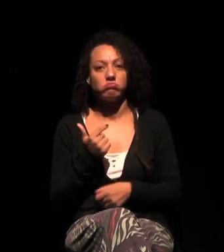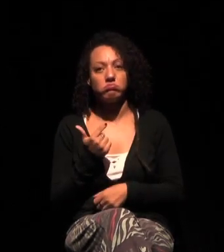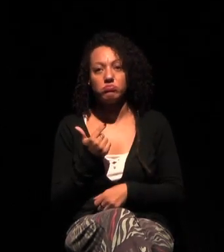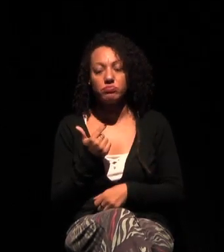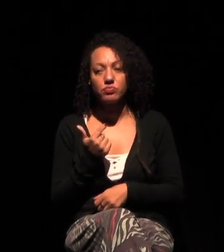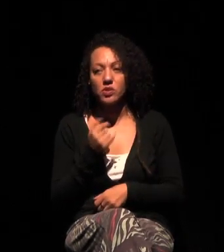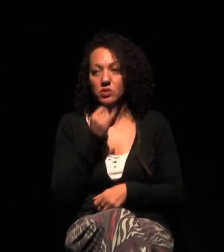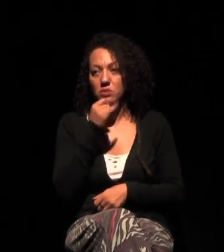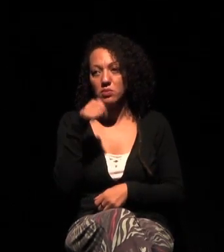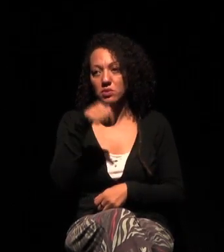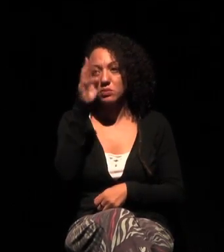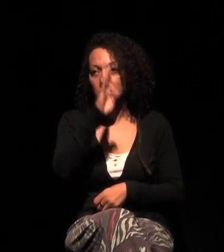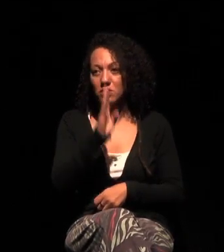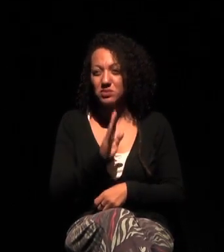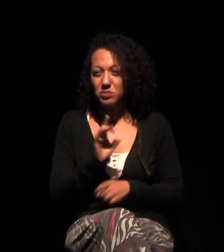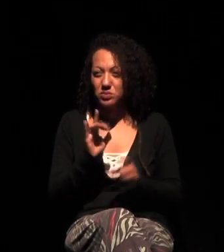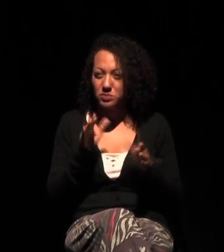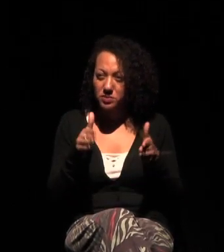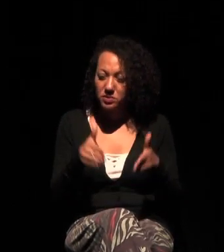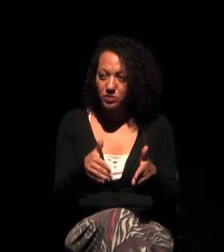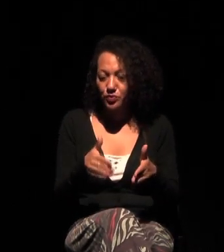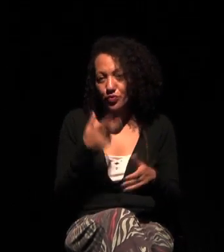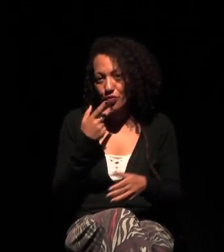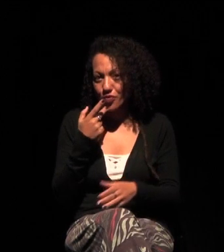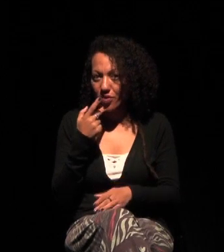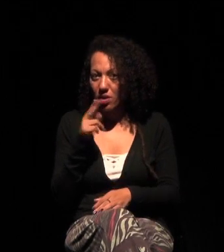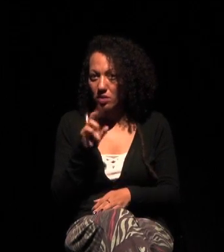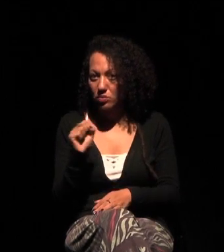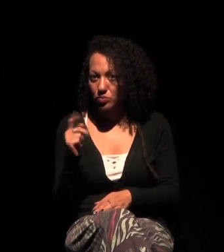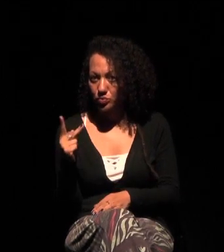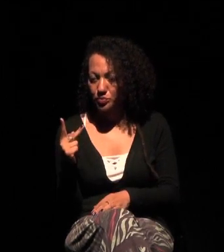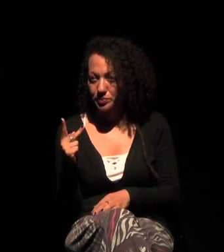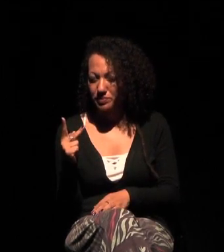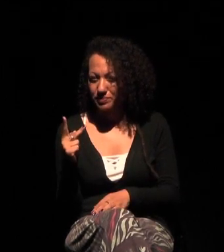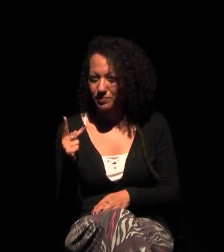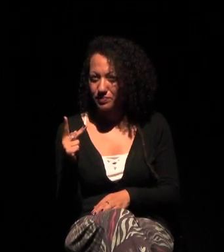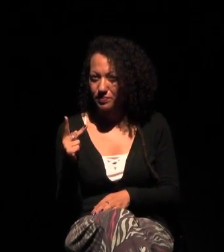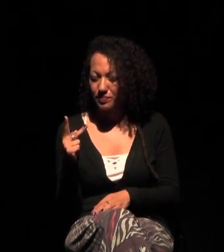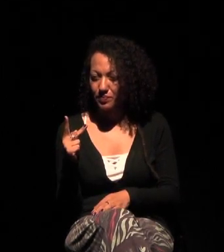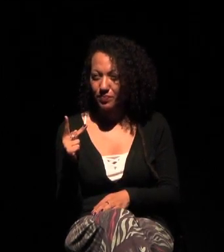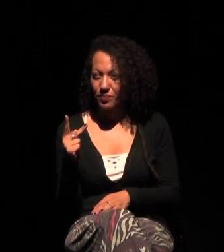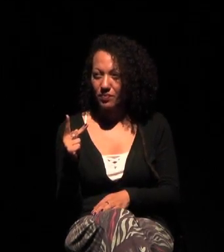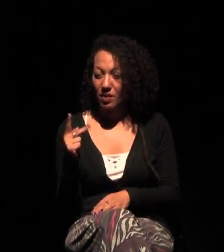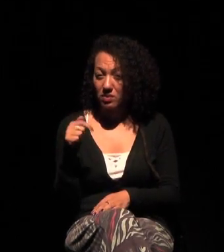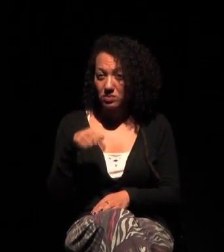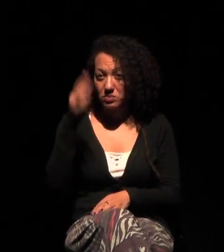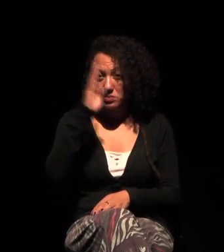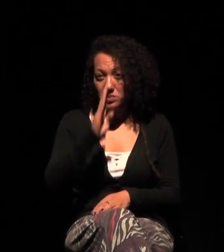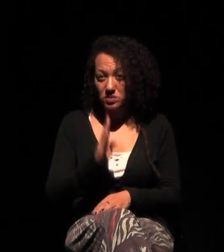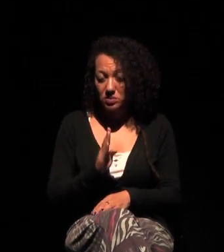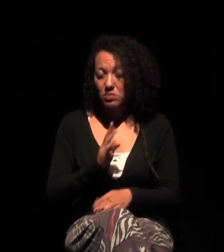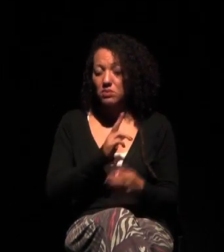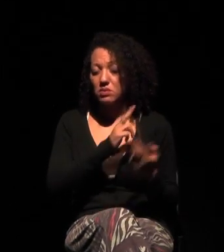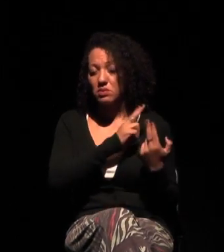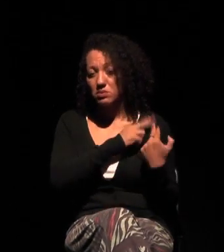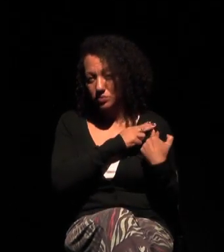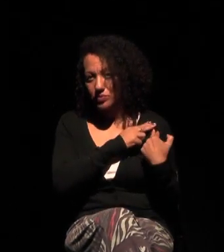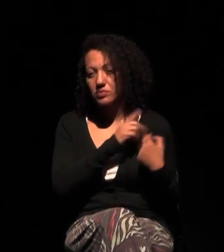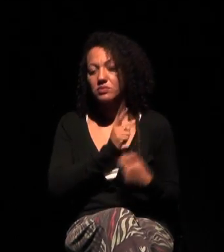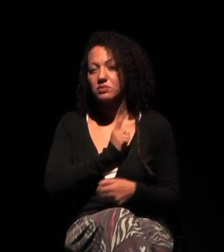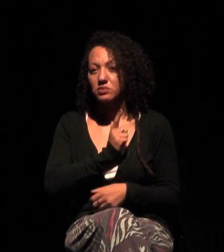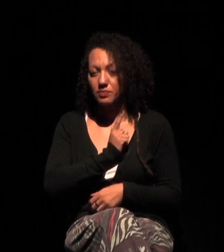caso brasileiro especificamente aí vou falar no caso da usp especificamente não é nós temos muita responsabilidade para